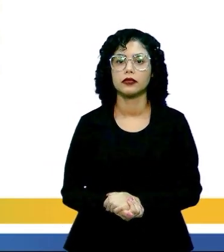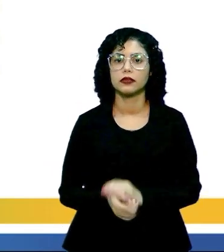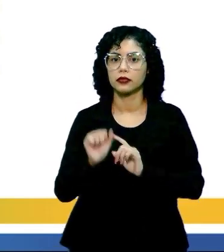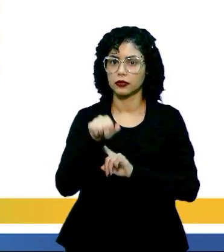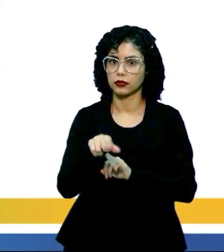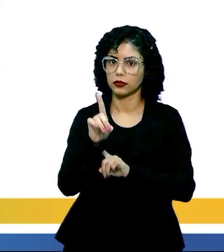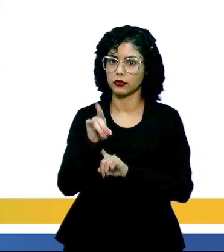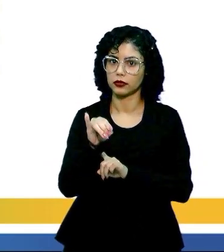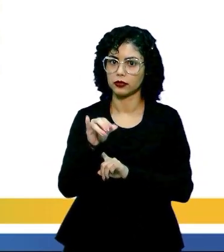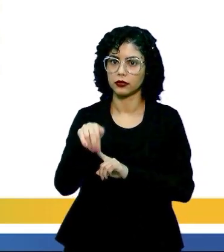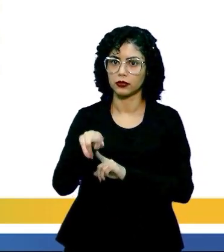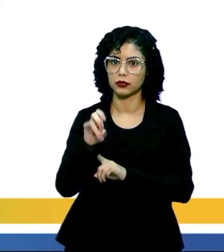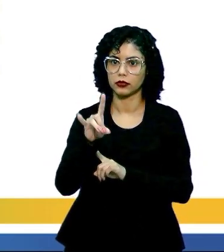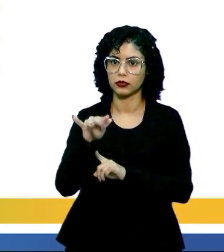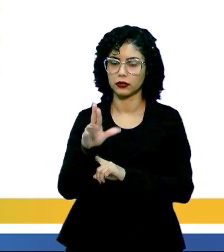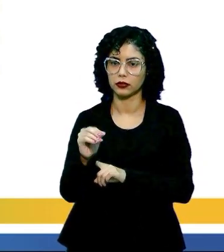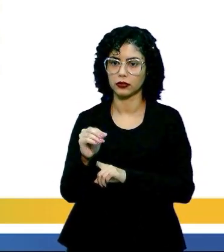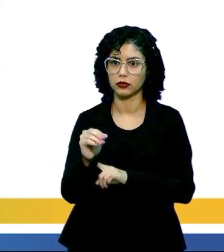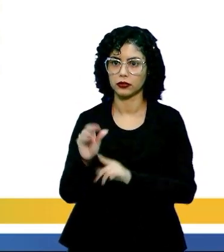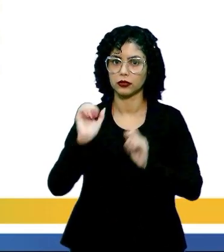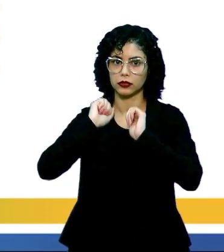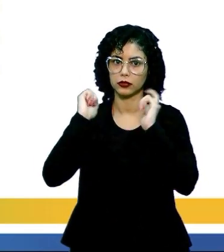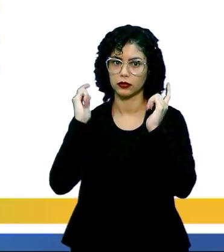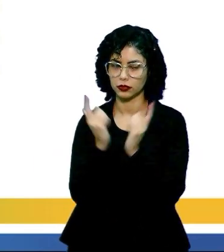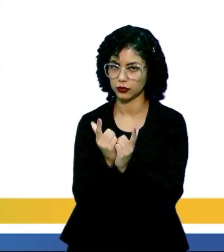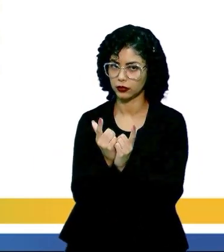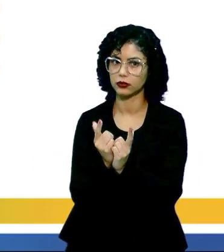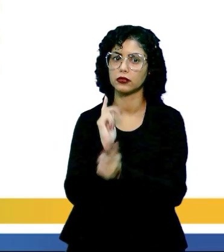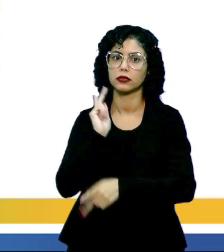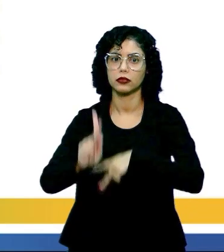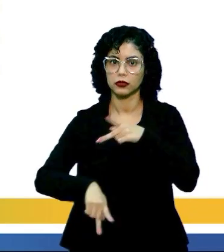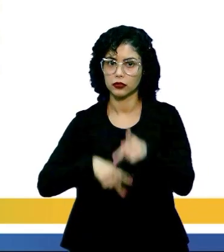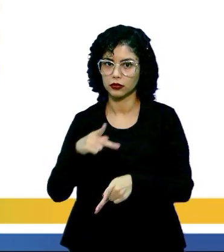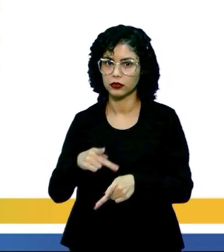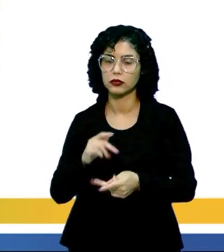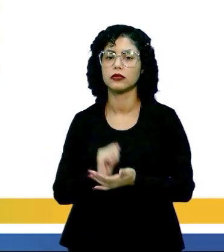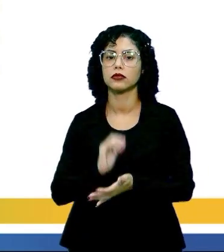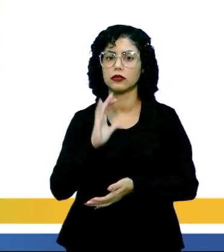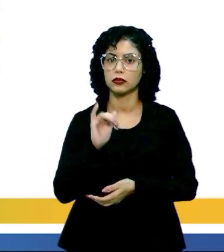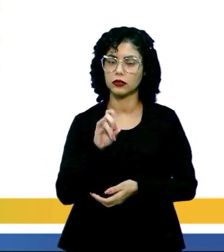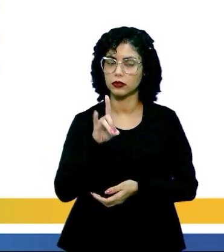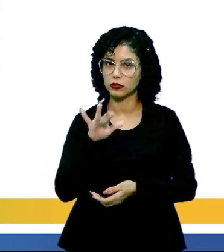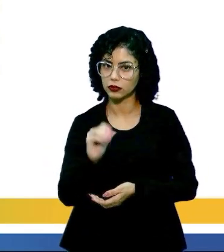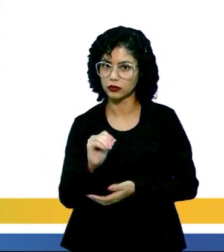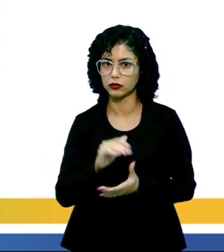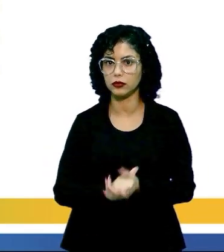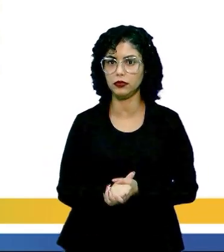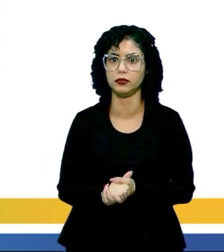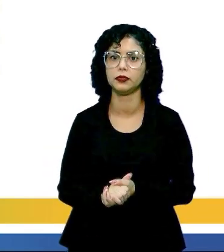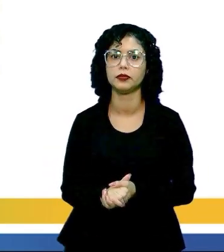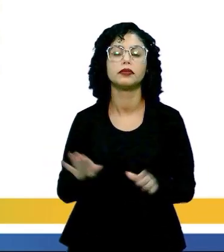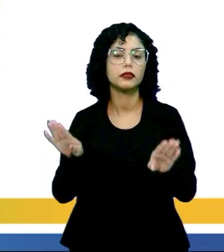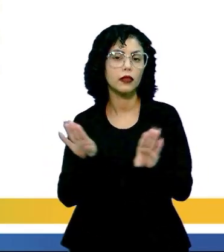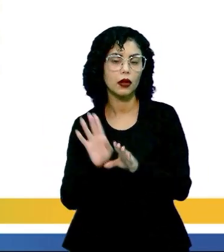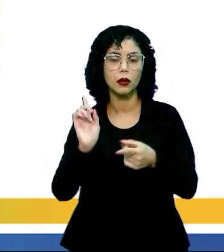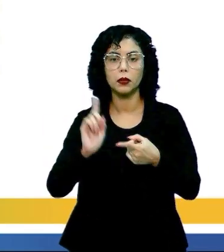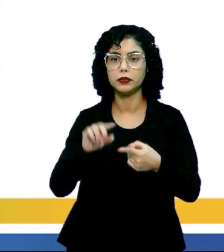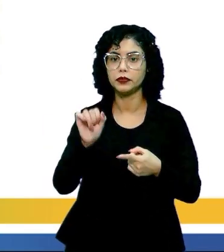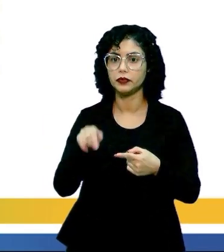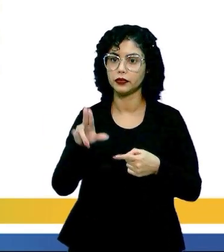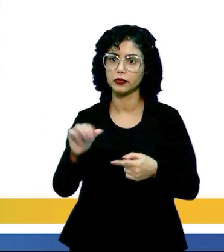O Senado, os magistrados e as assembleias do povo ou comícios. O